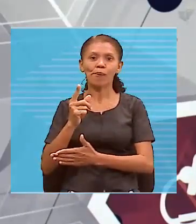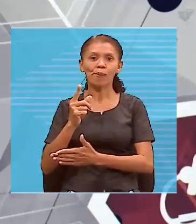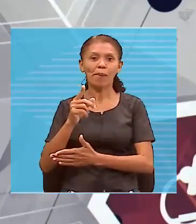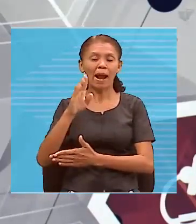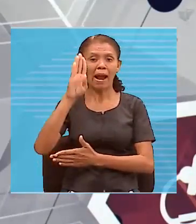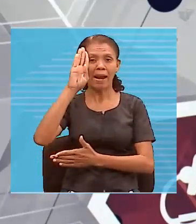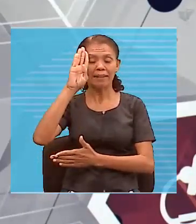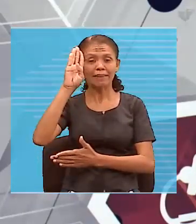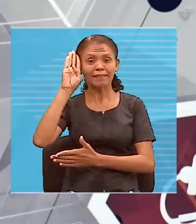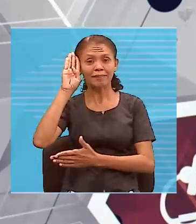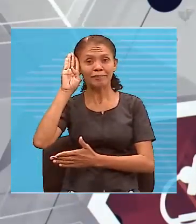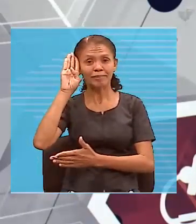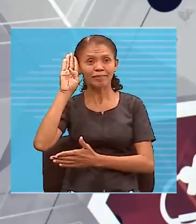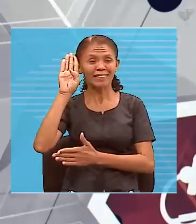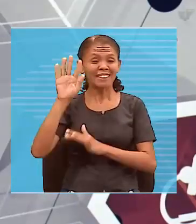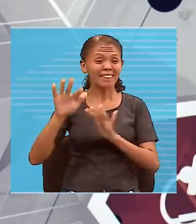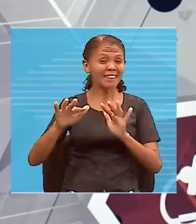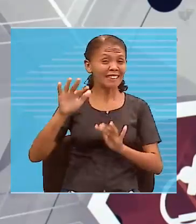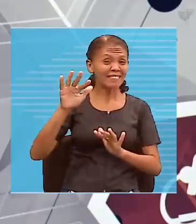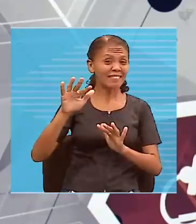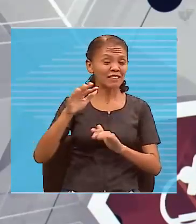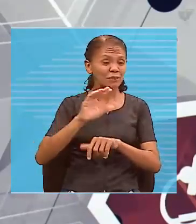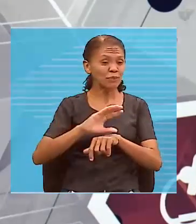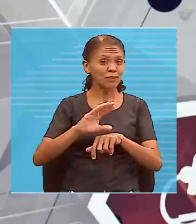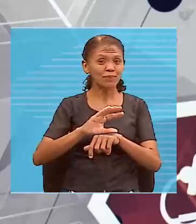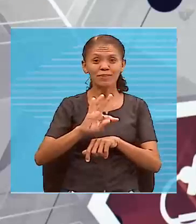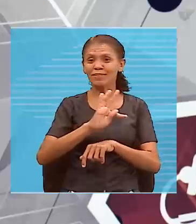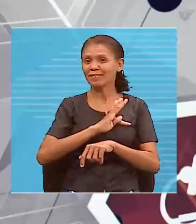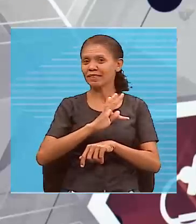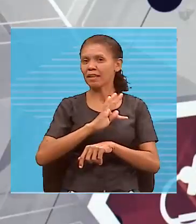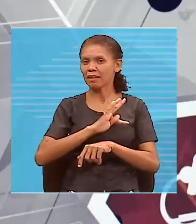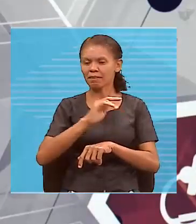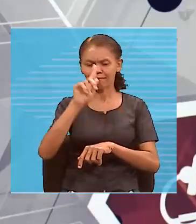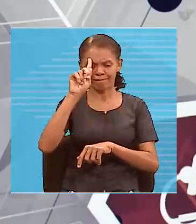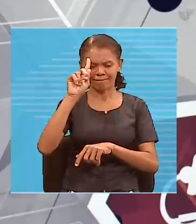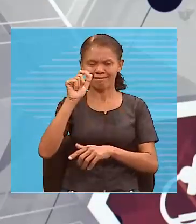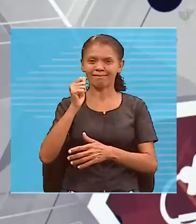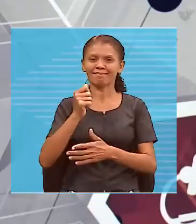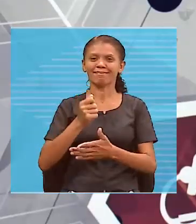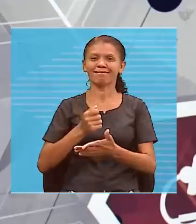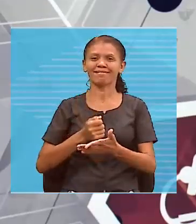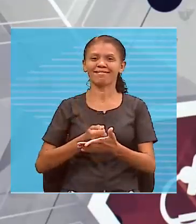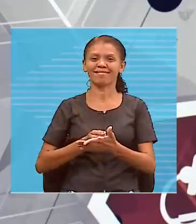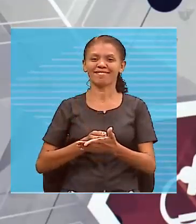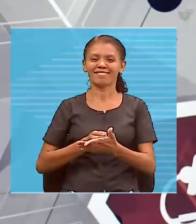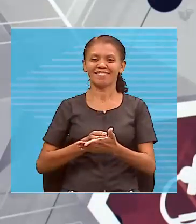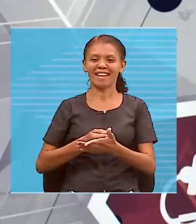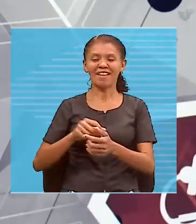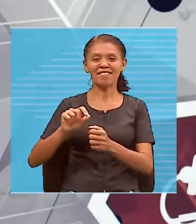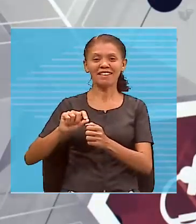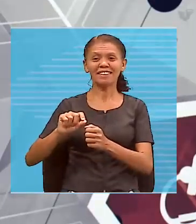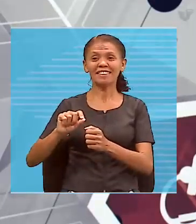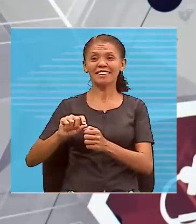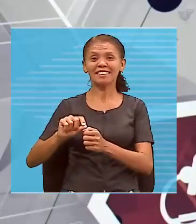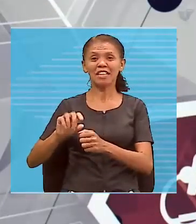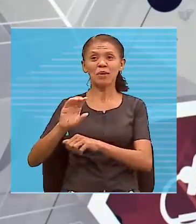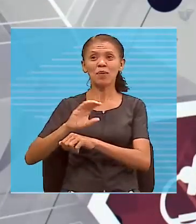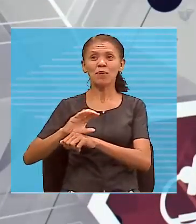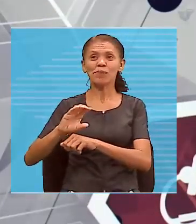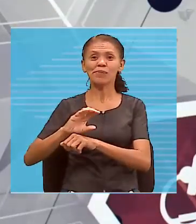e às vezes não técnico você se decide a fazer um curso superior digo isso porque o ministro aula